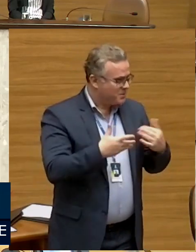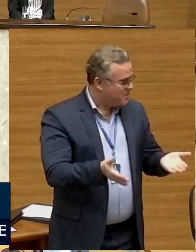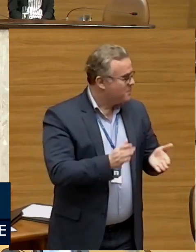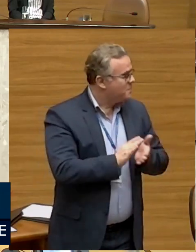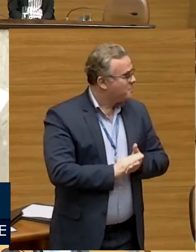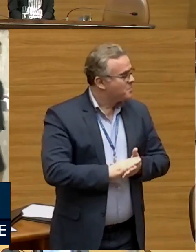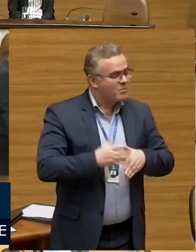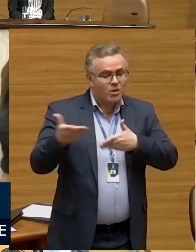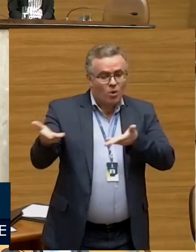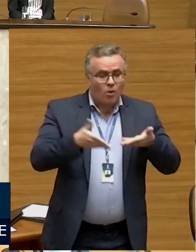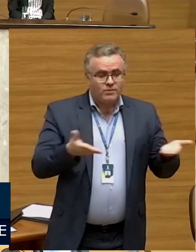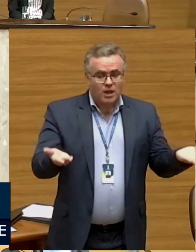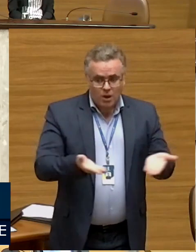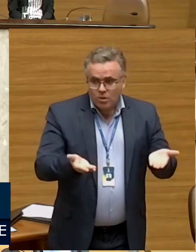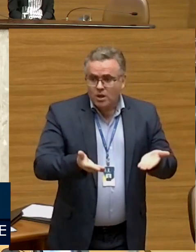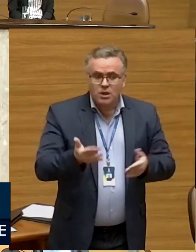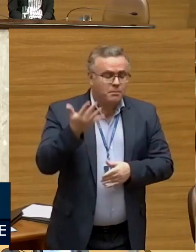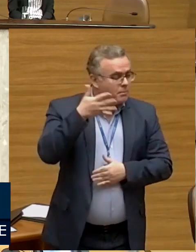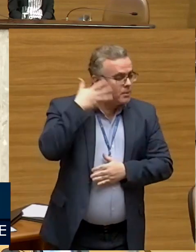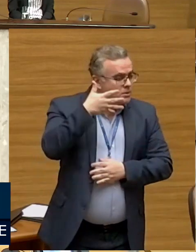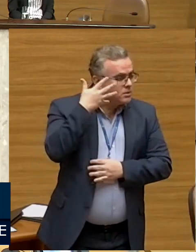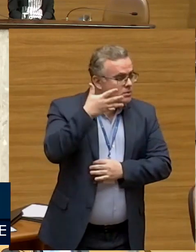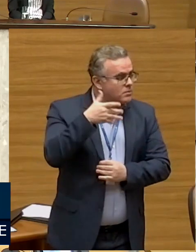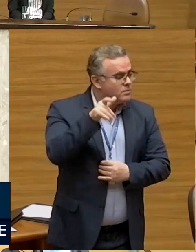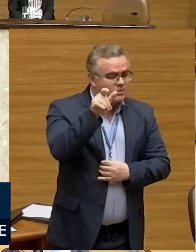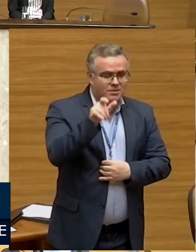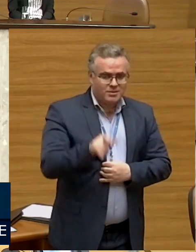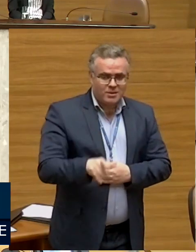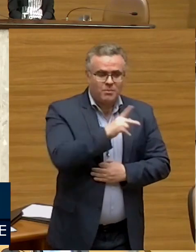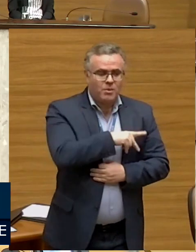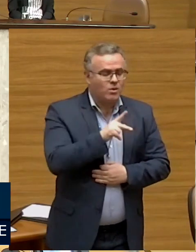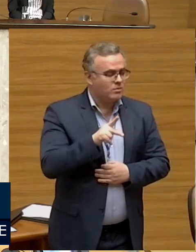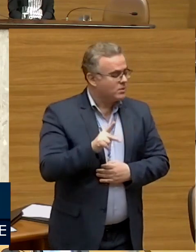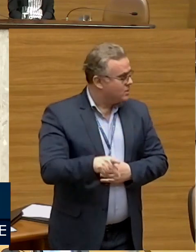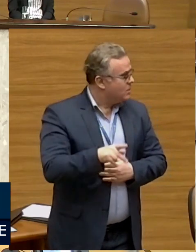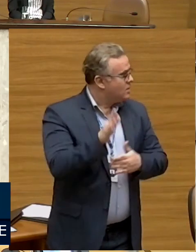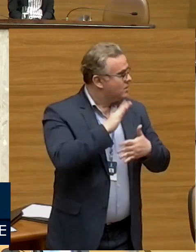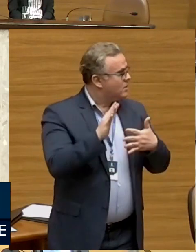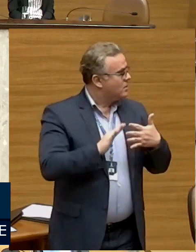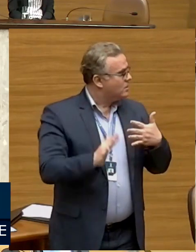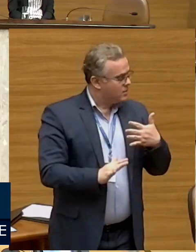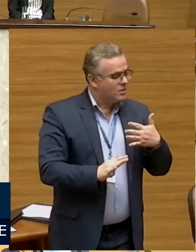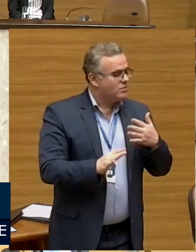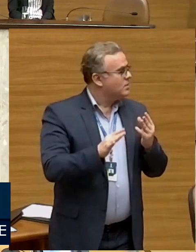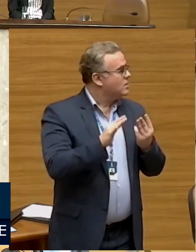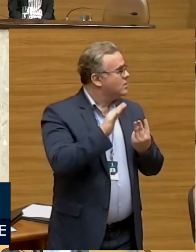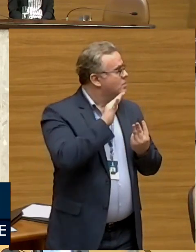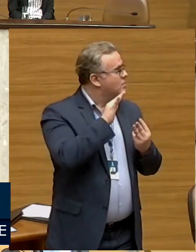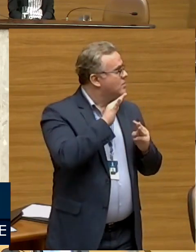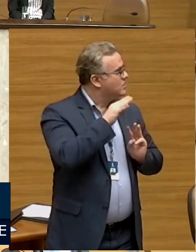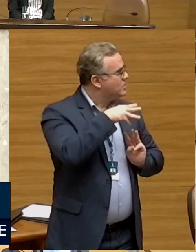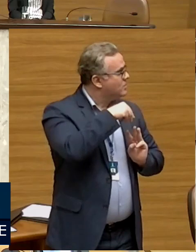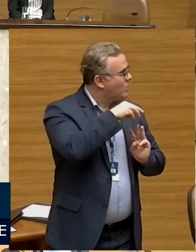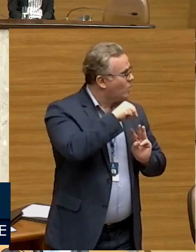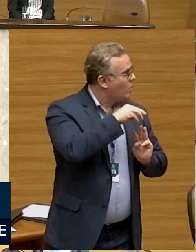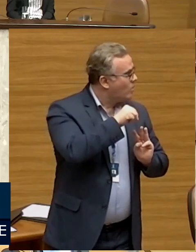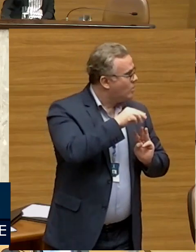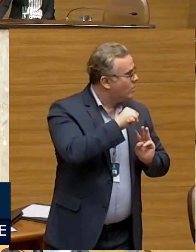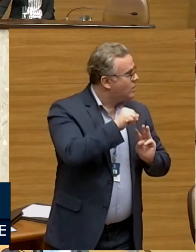dar continuidade, né, à explanação aqui a professora de Libras da Universidade Federal de